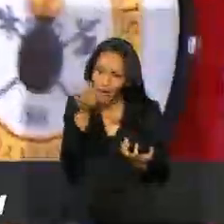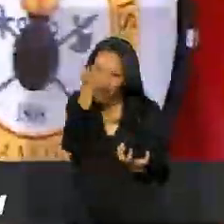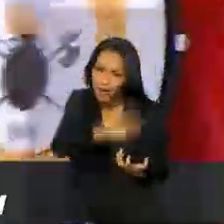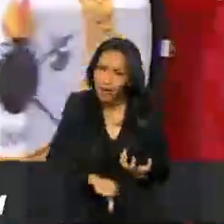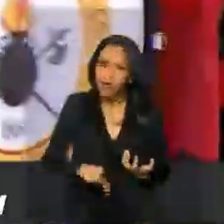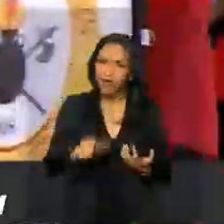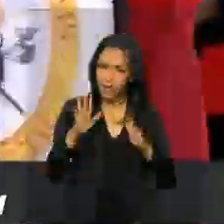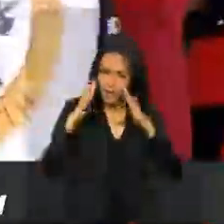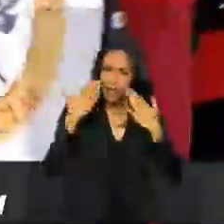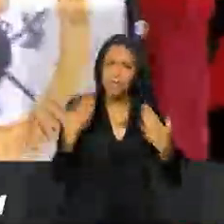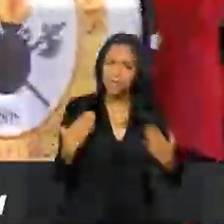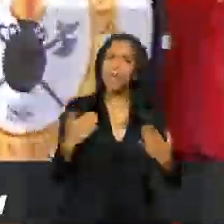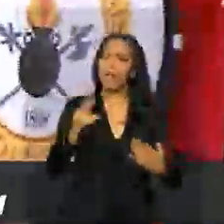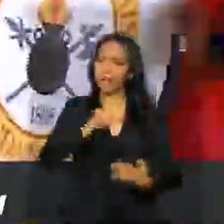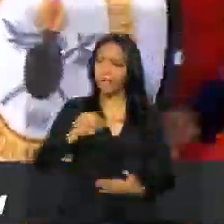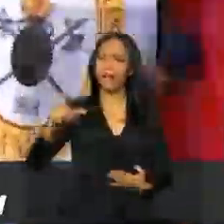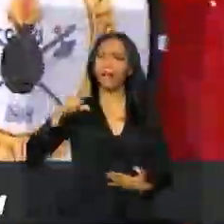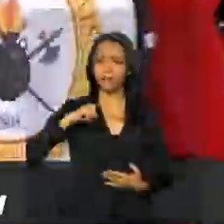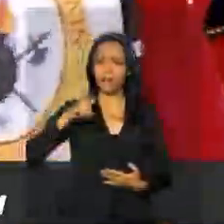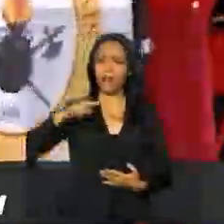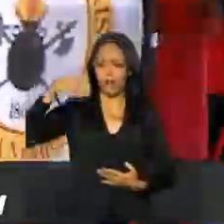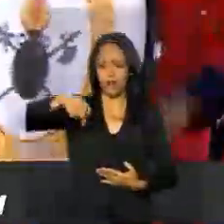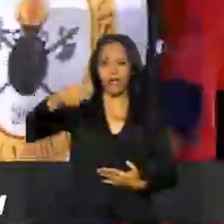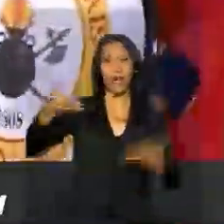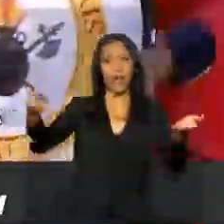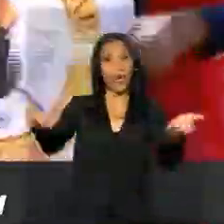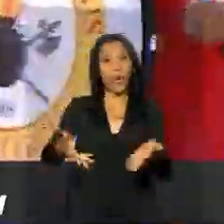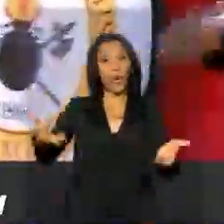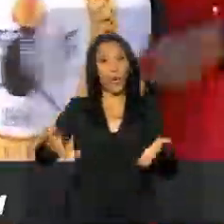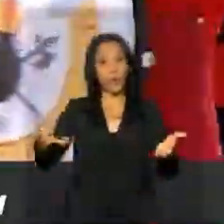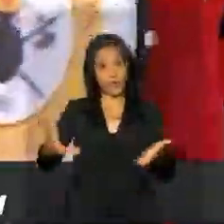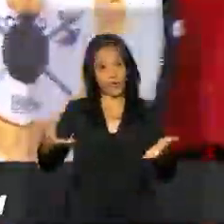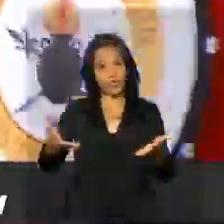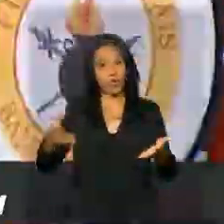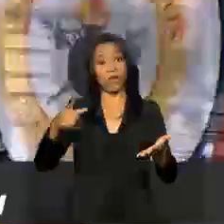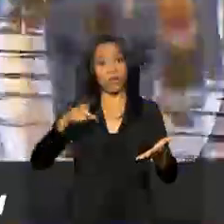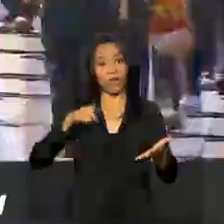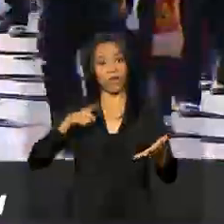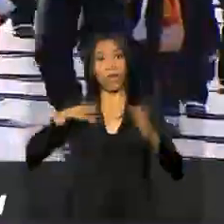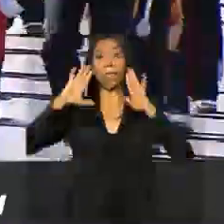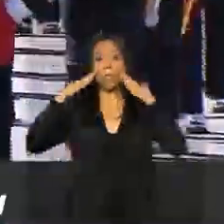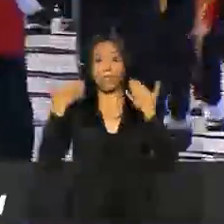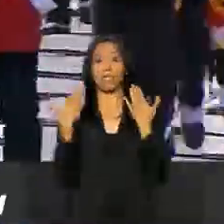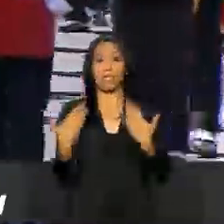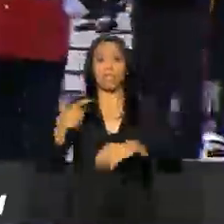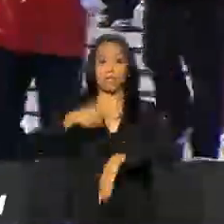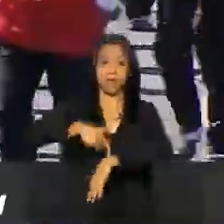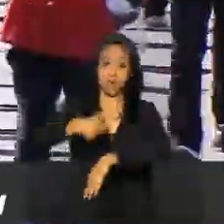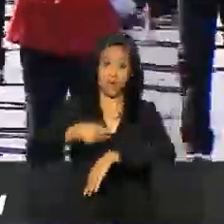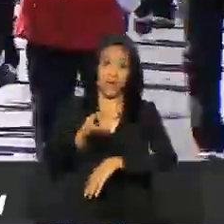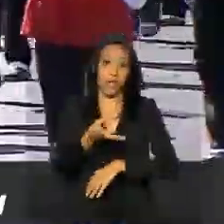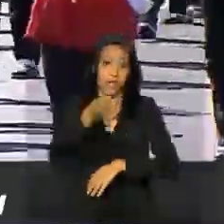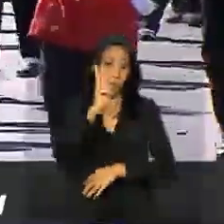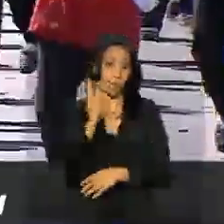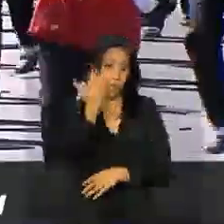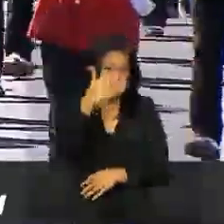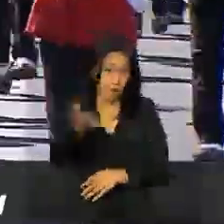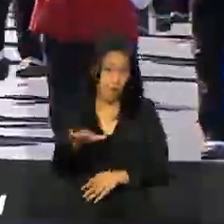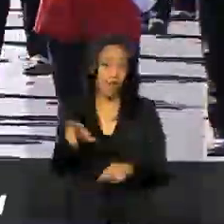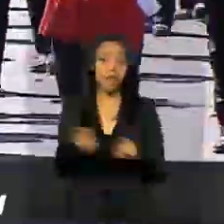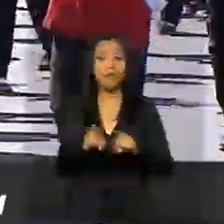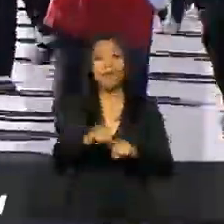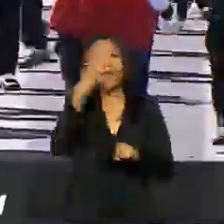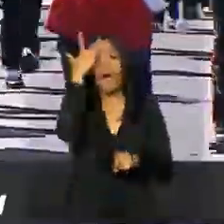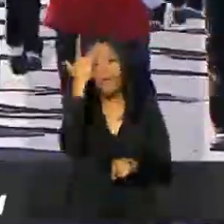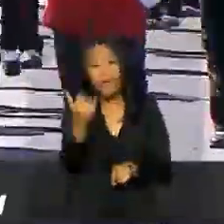marcial, ela vai estar aqui na exposição. Hoje vai estar fazendo uma apresentação às 14h30 e amanhã às